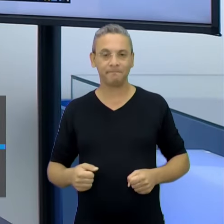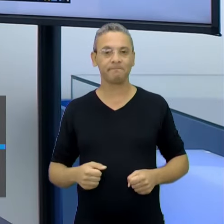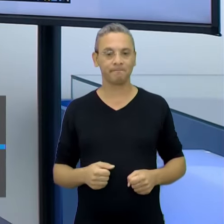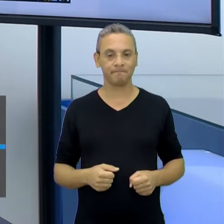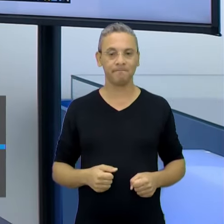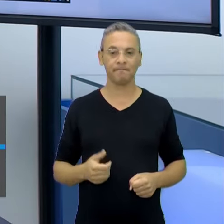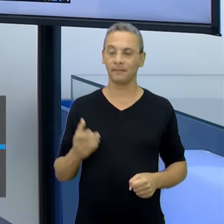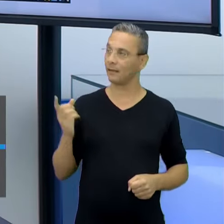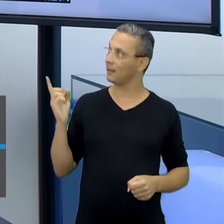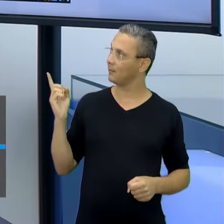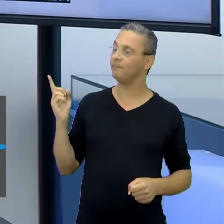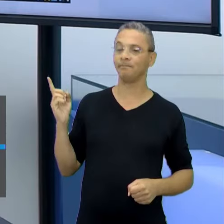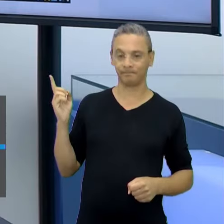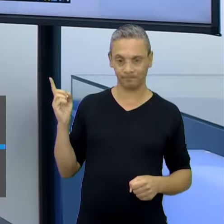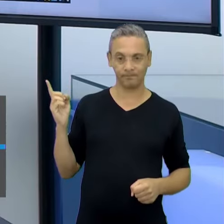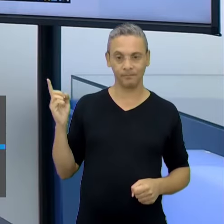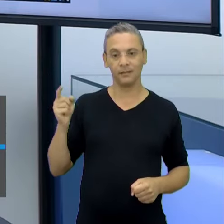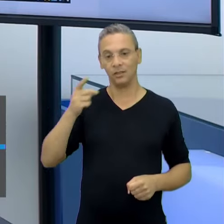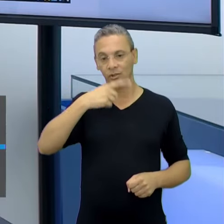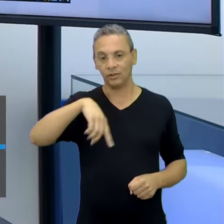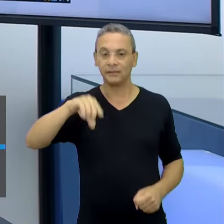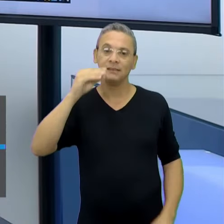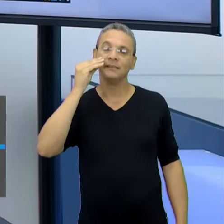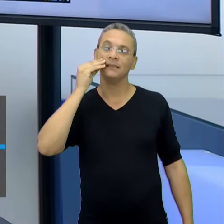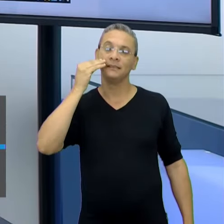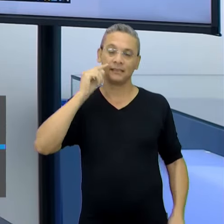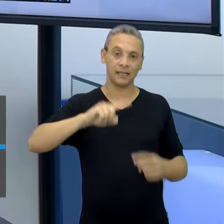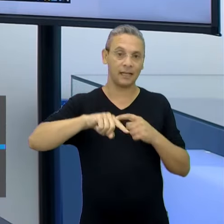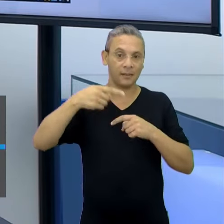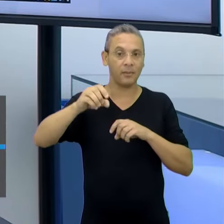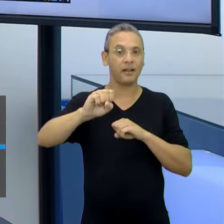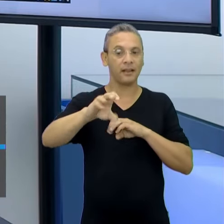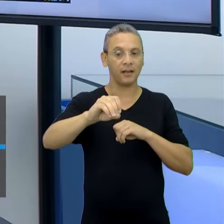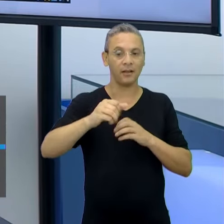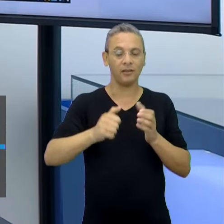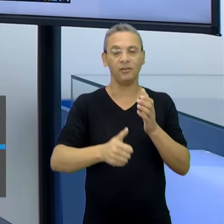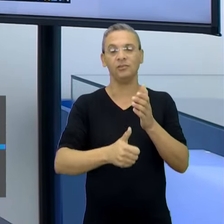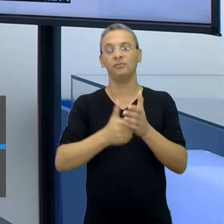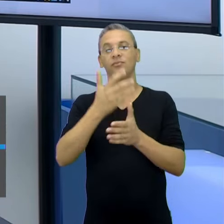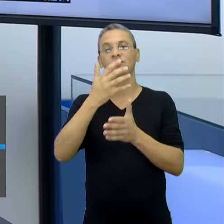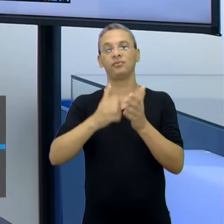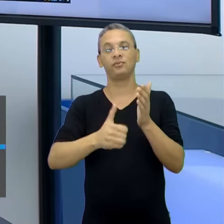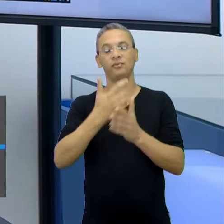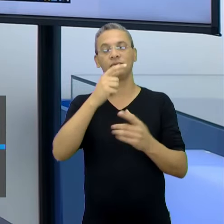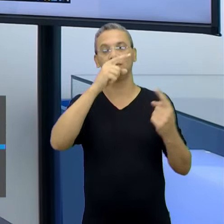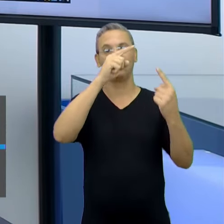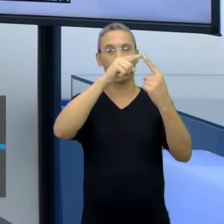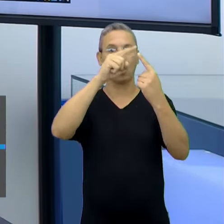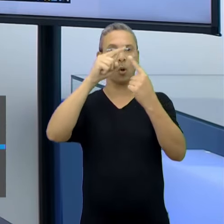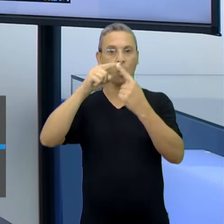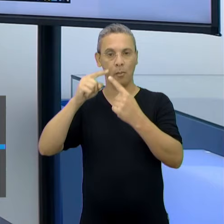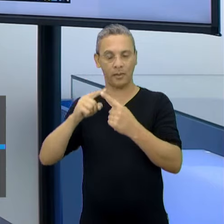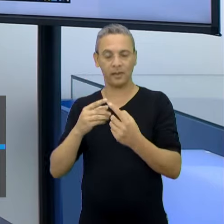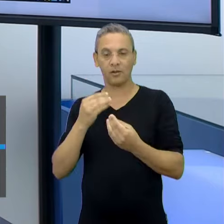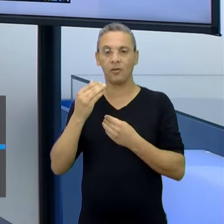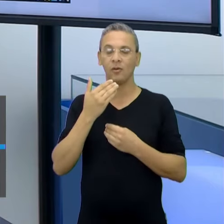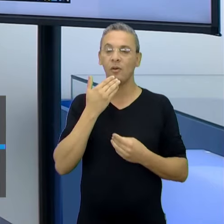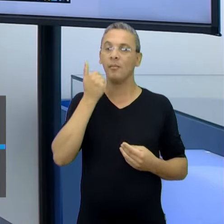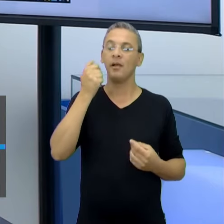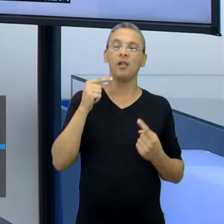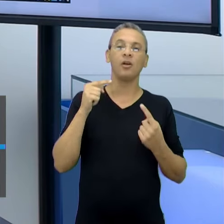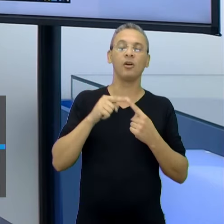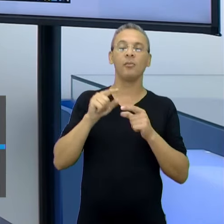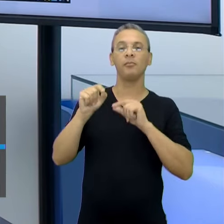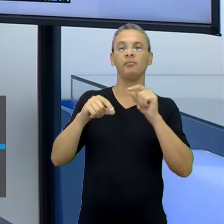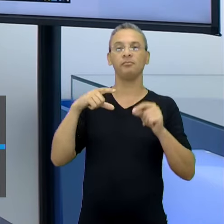experimentações. Então, nós vamos testar aí para a próxima aula várias combinações e ver qual que a gente